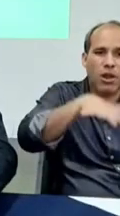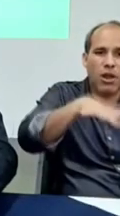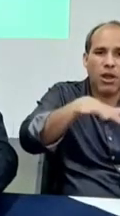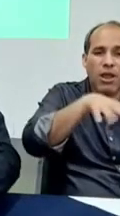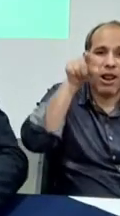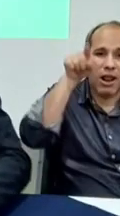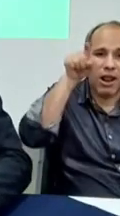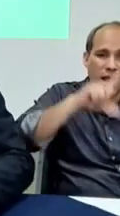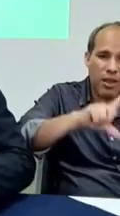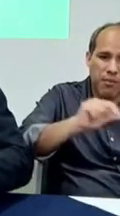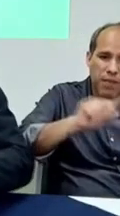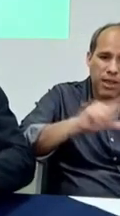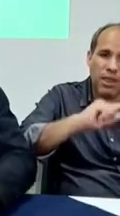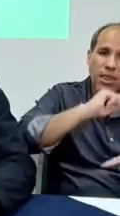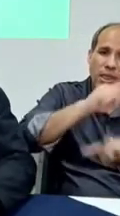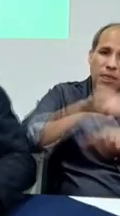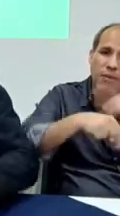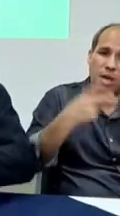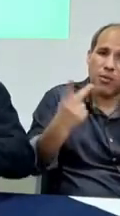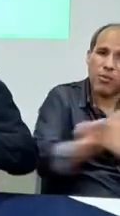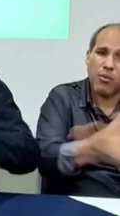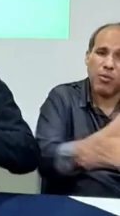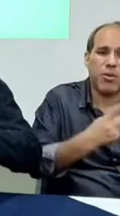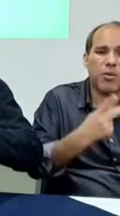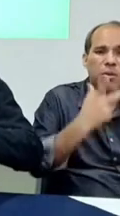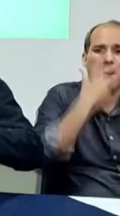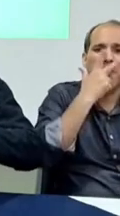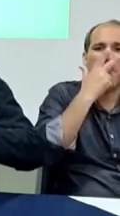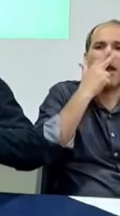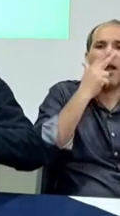logo apareceu uma conversa que o Milton,